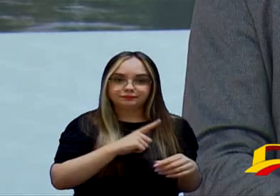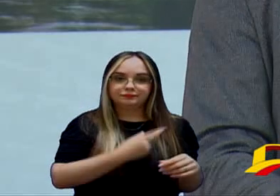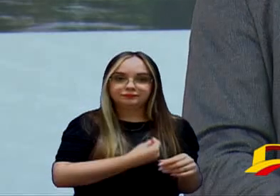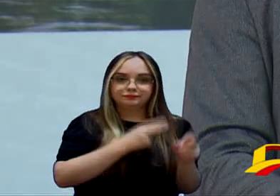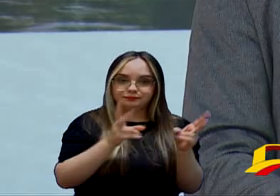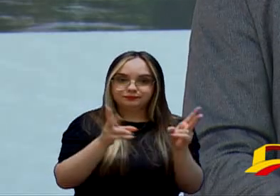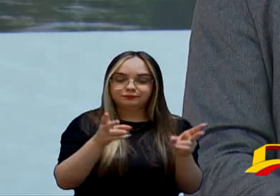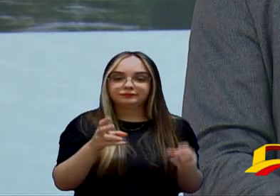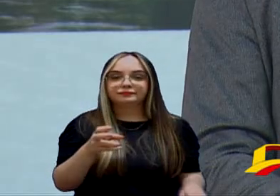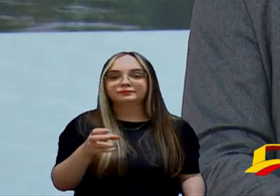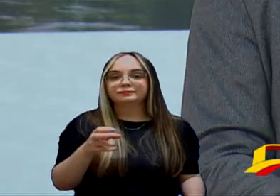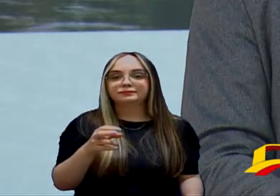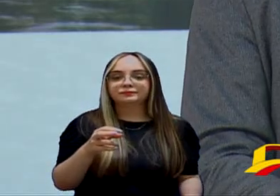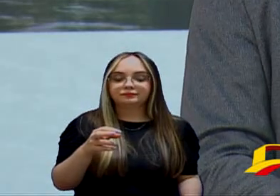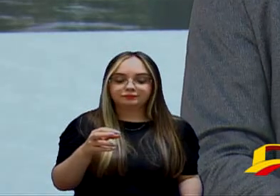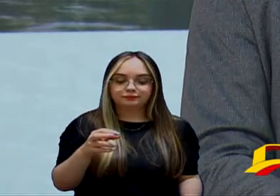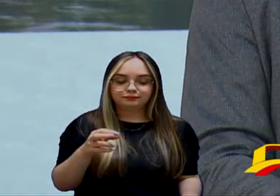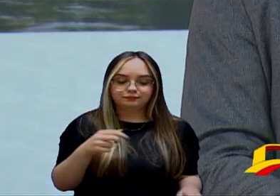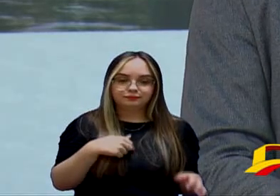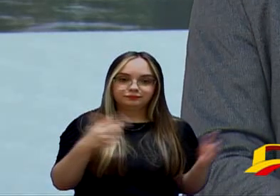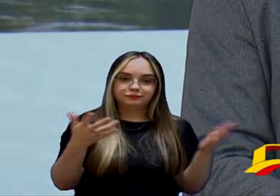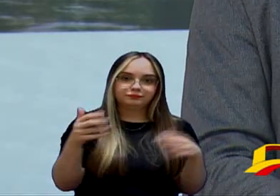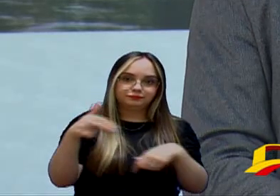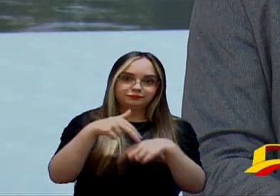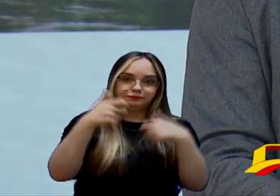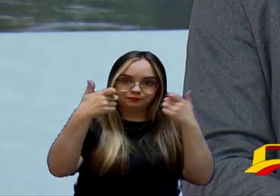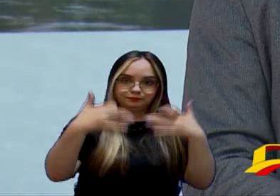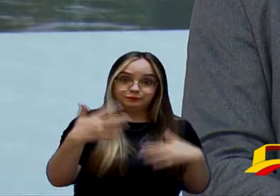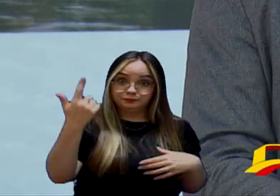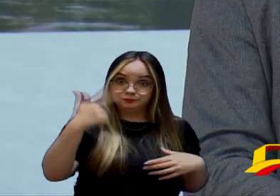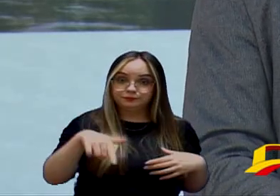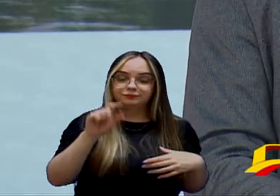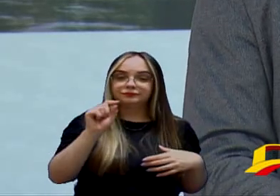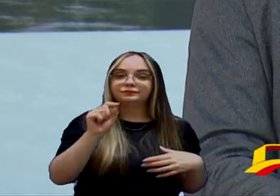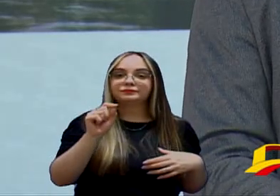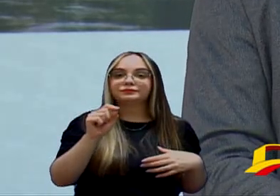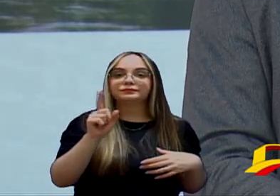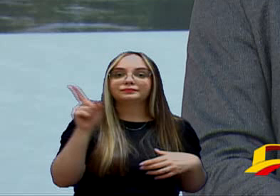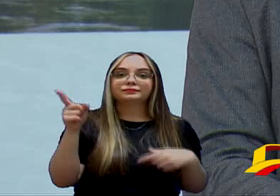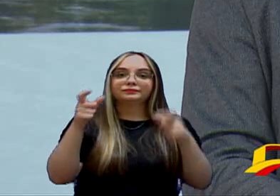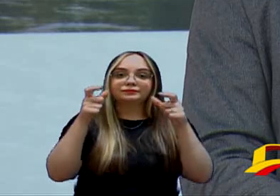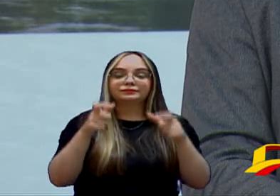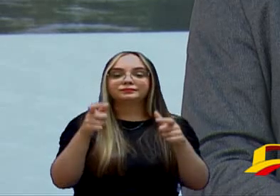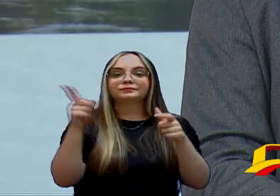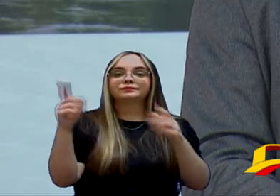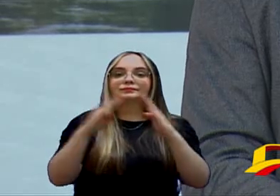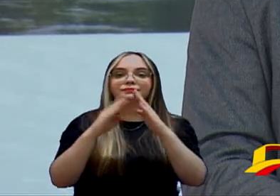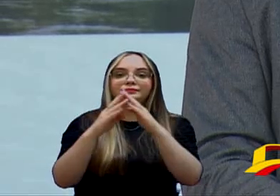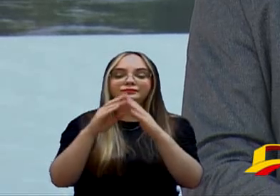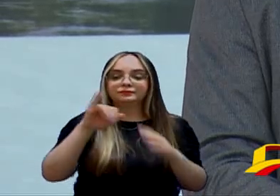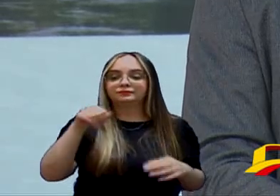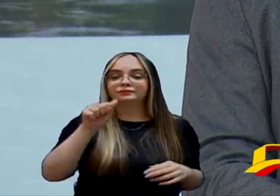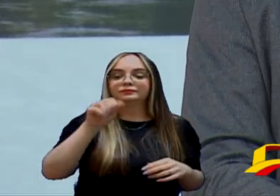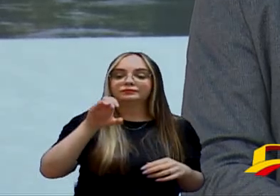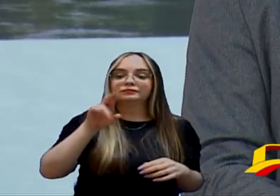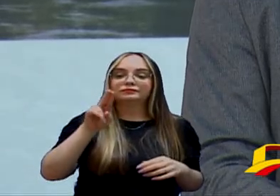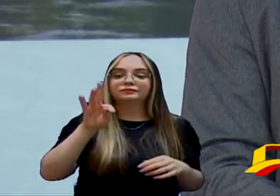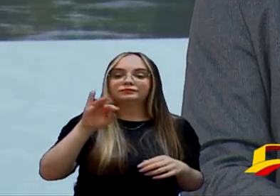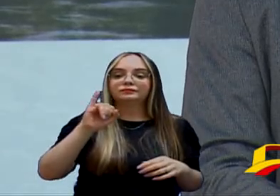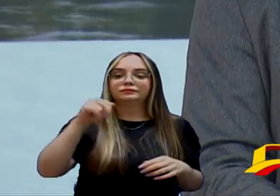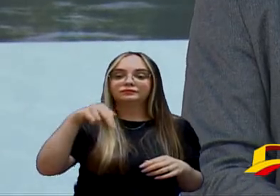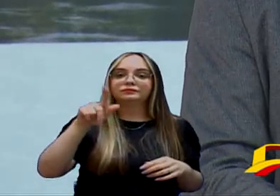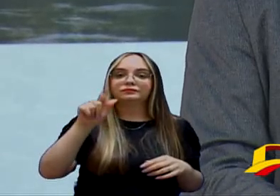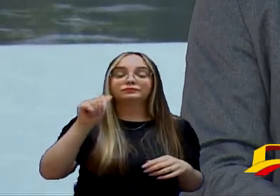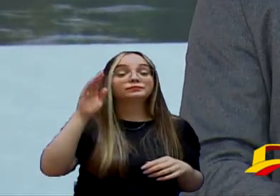eu venho trazer aqui na Tribuna hoje mais uma vez a reivindicação ali dos moradores do bairro Jacutinga principalmente da